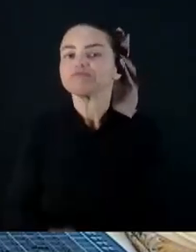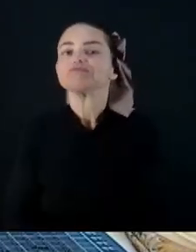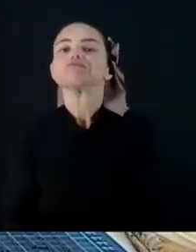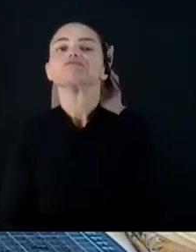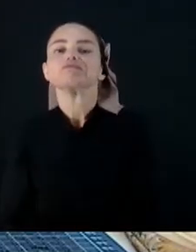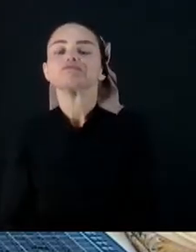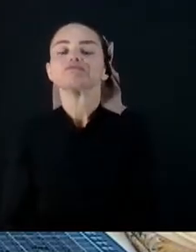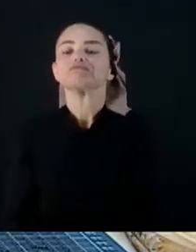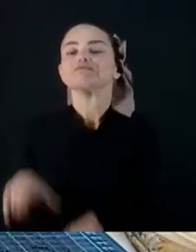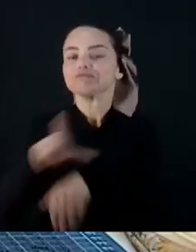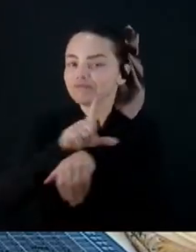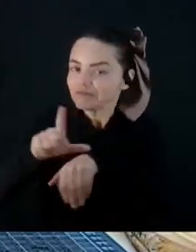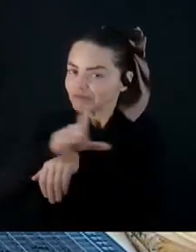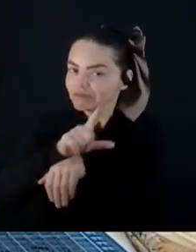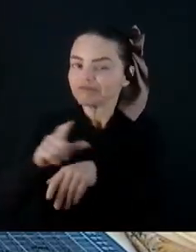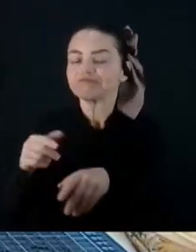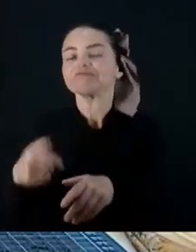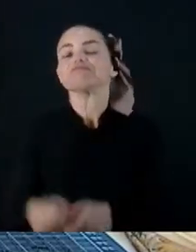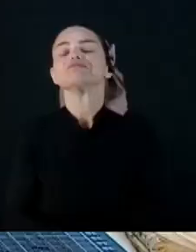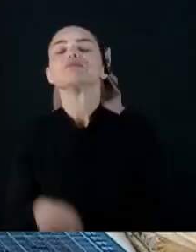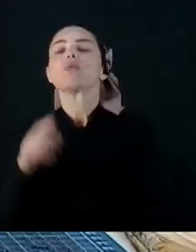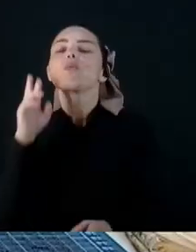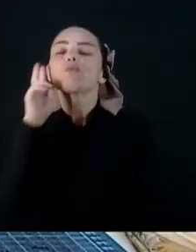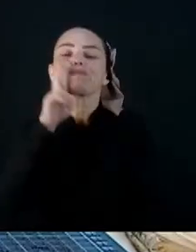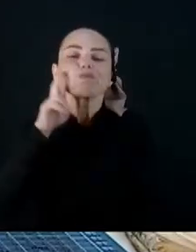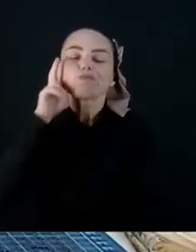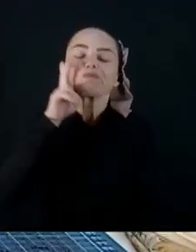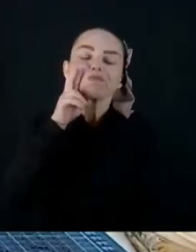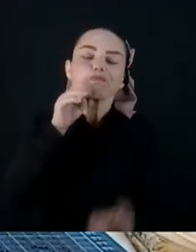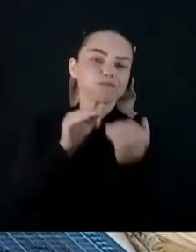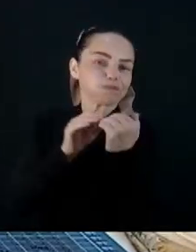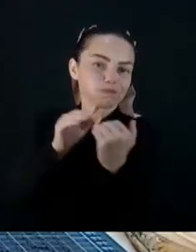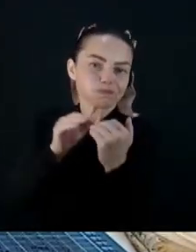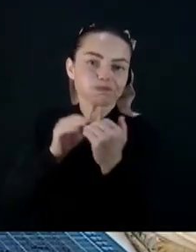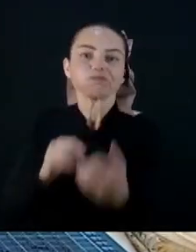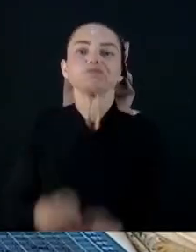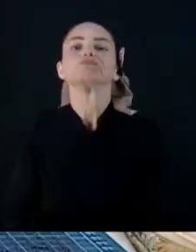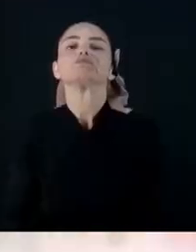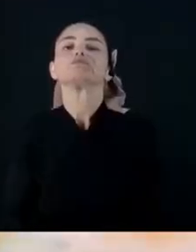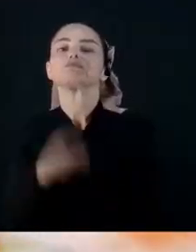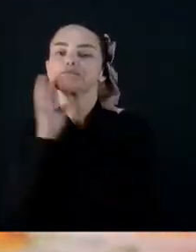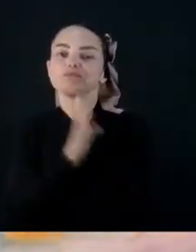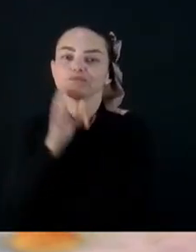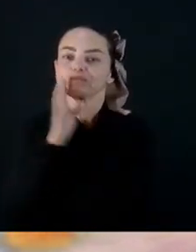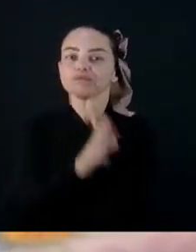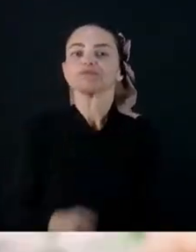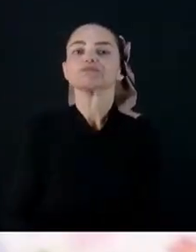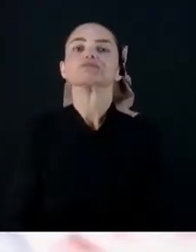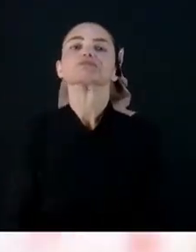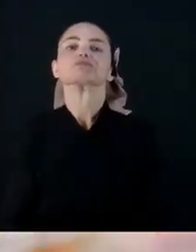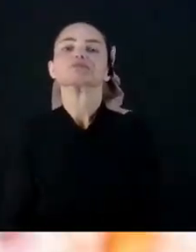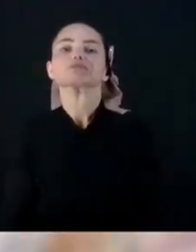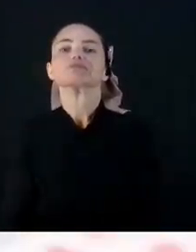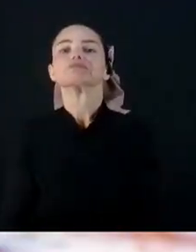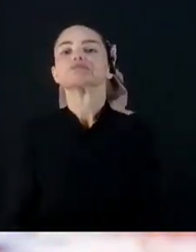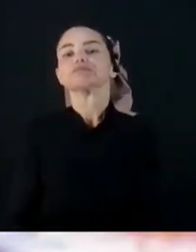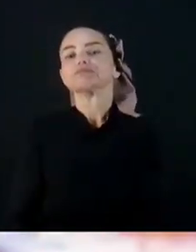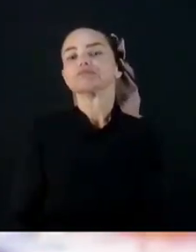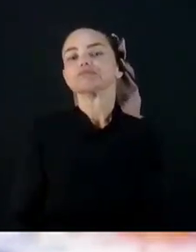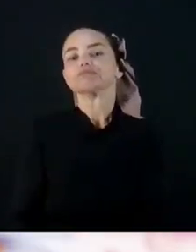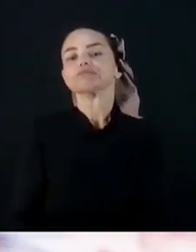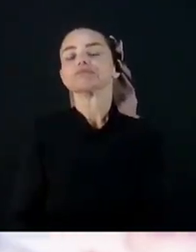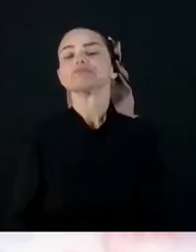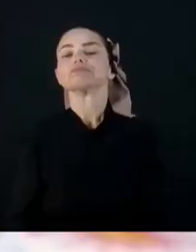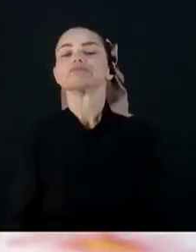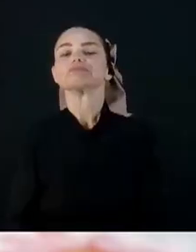de lilás, rosinha. Pra combinar. Vai ficar muito mimoso. Ó, já demos a volta no primeira linha,